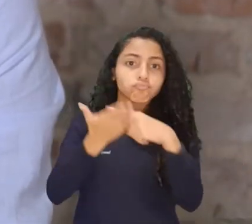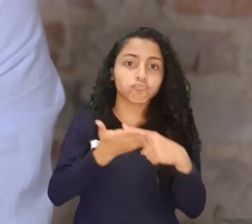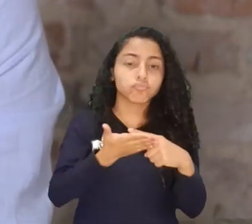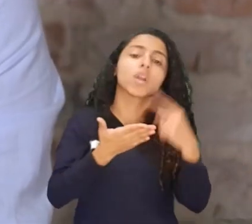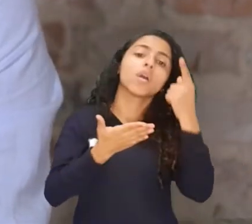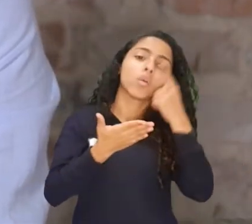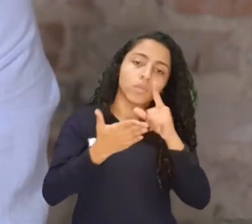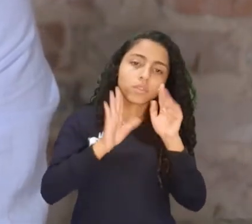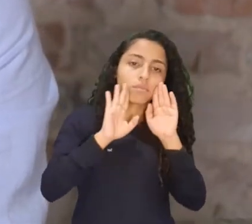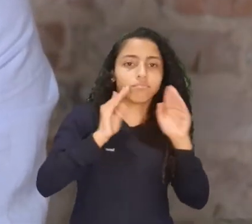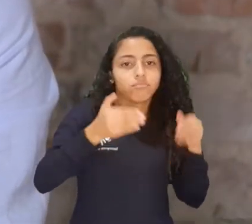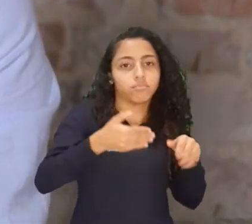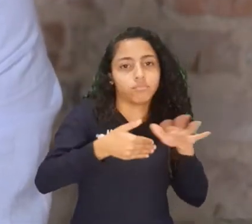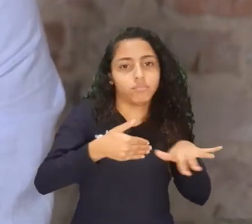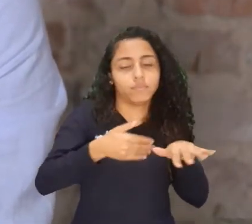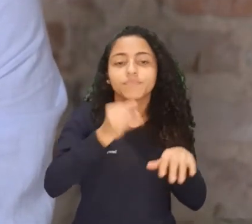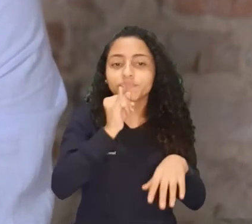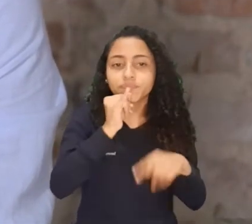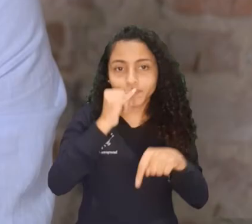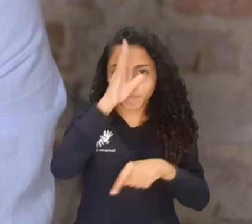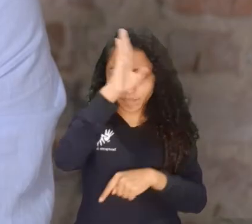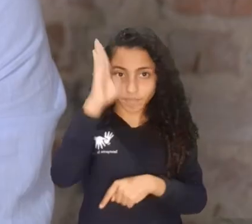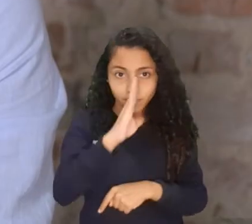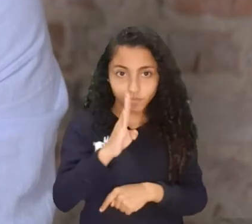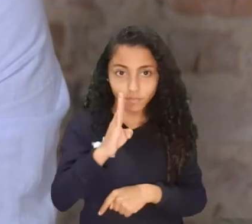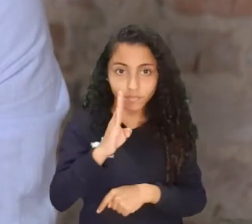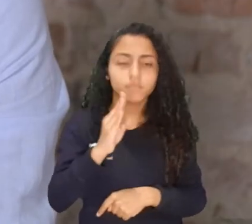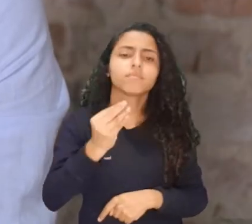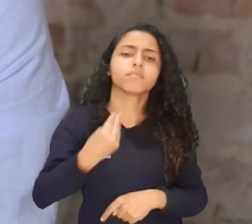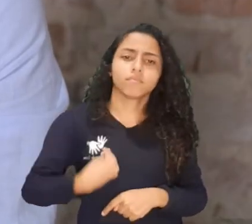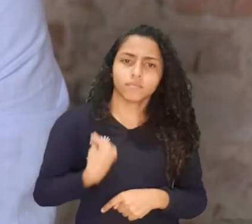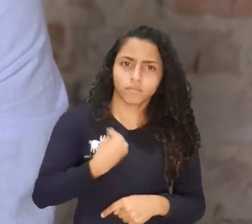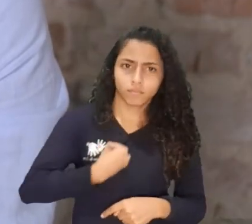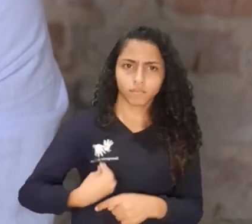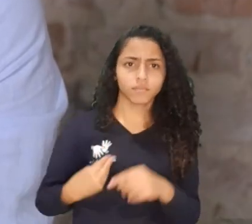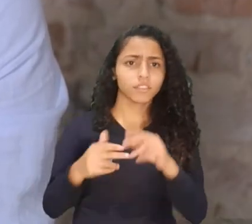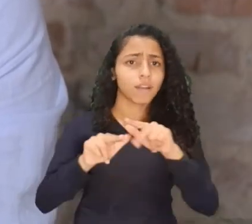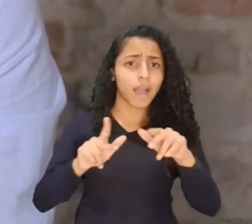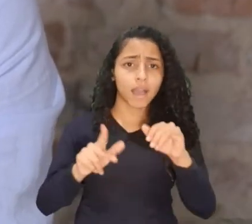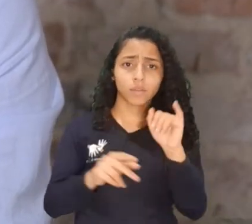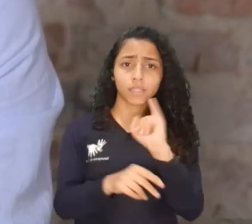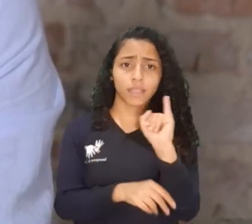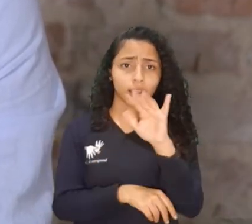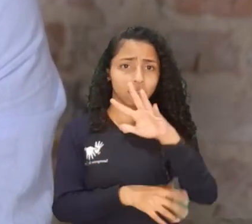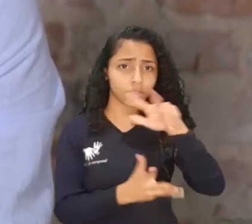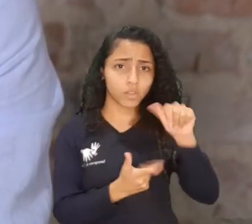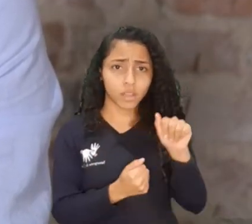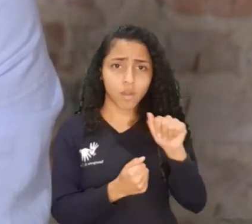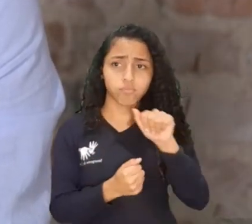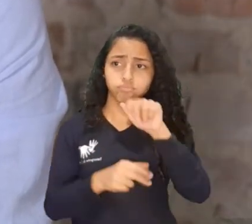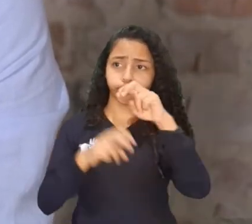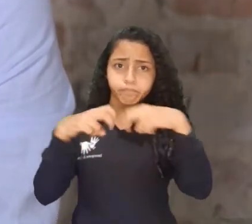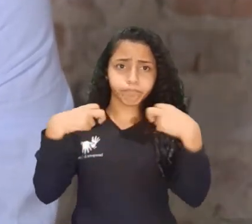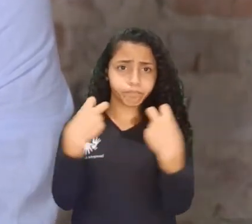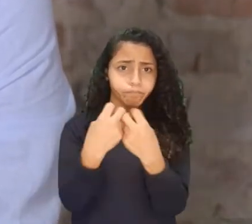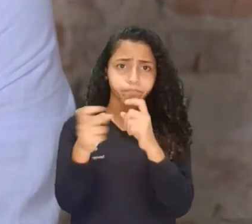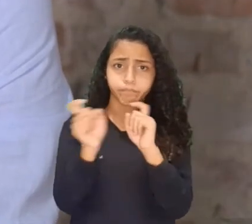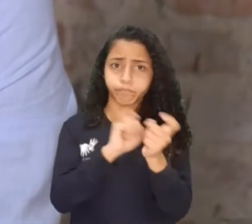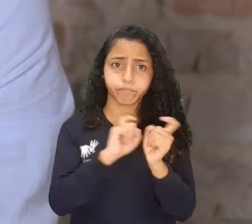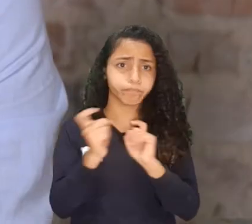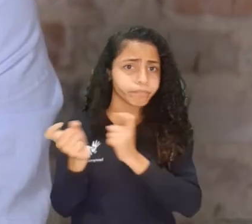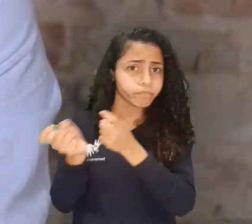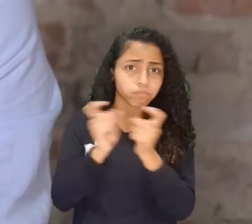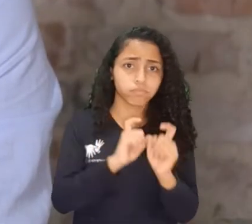Então, o Brasil, por exemplo, tem participado de convenções internacionais que discutem esses problemas, não é? Vocês sabem que o